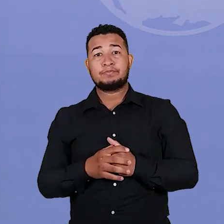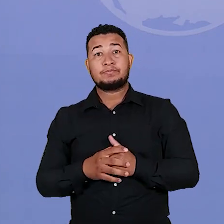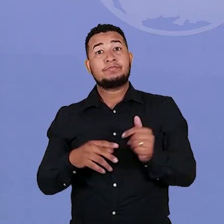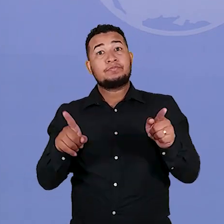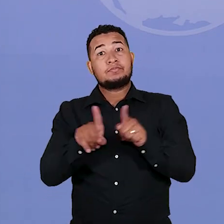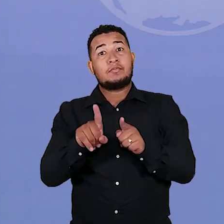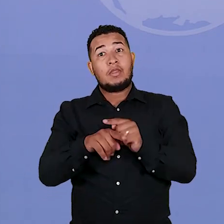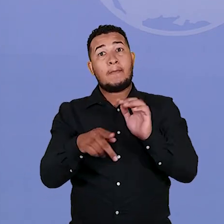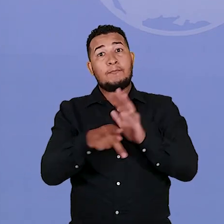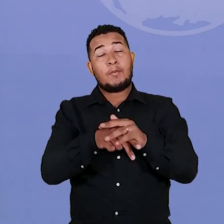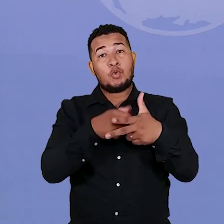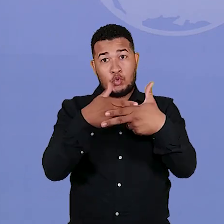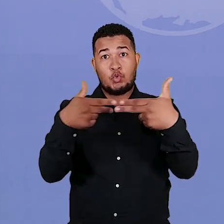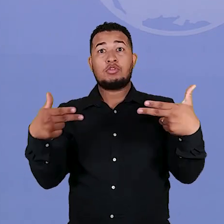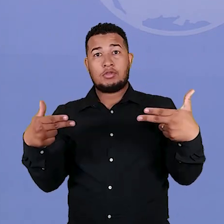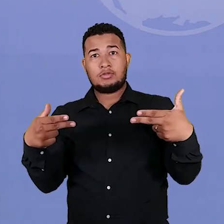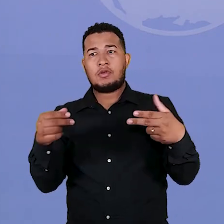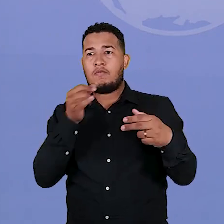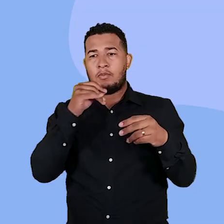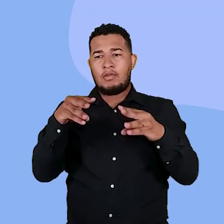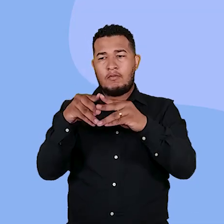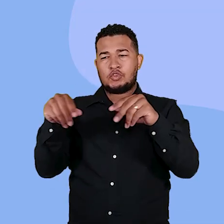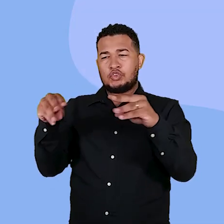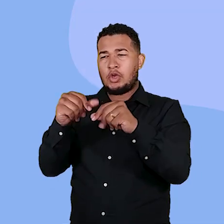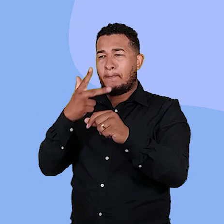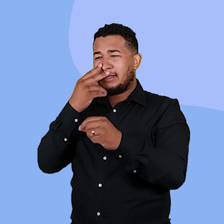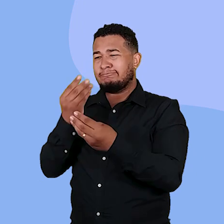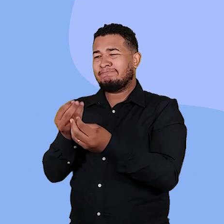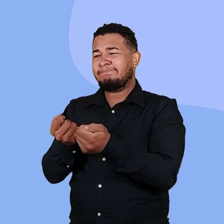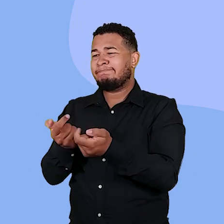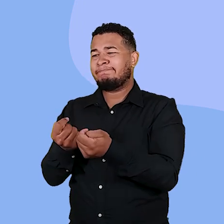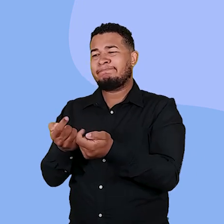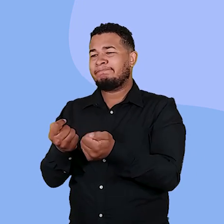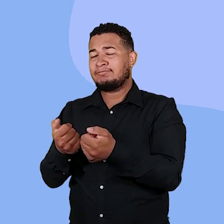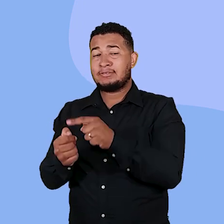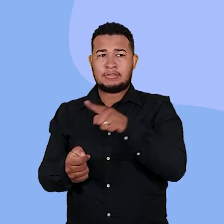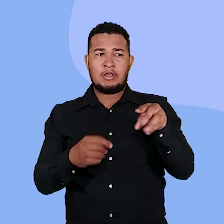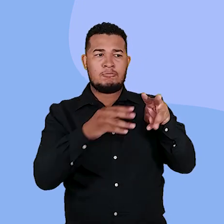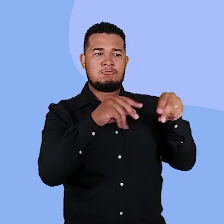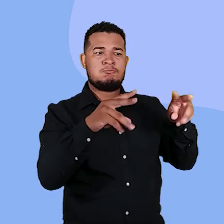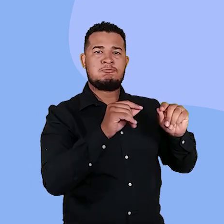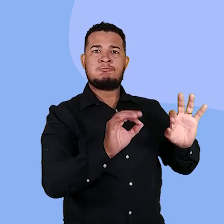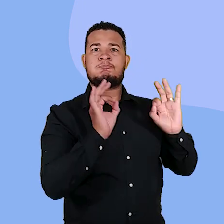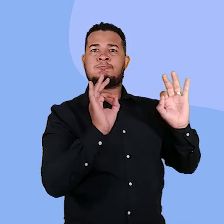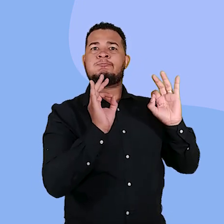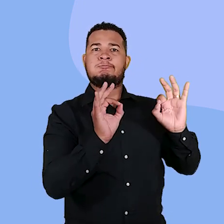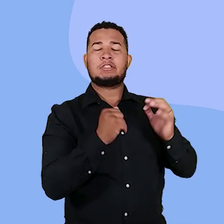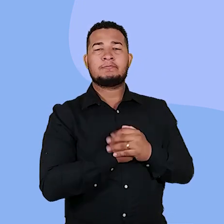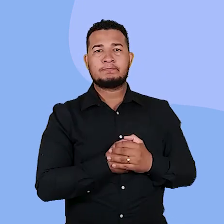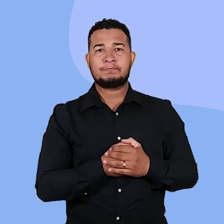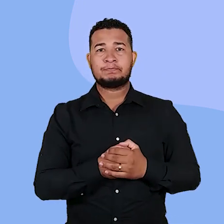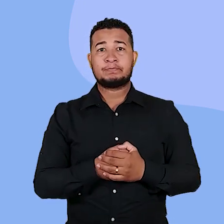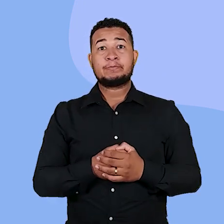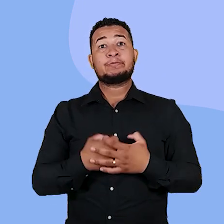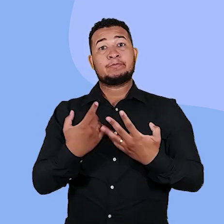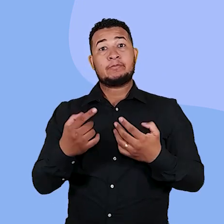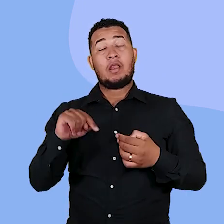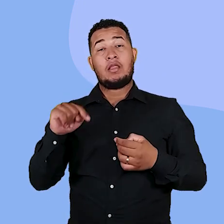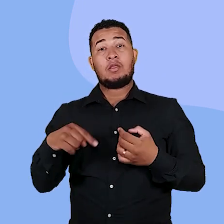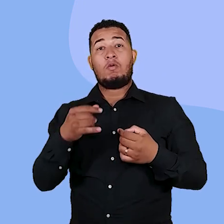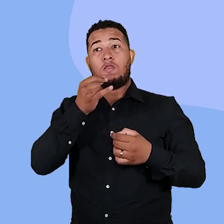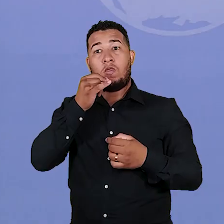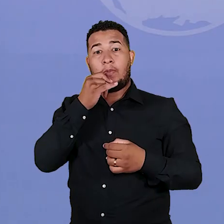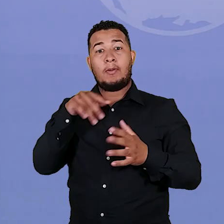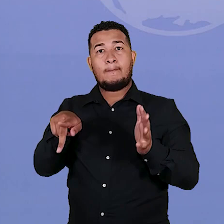freático. E a disponibilidade de nutriente. Gente, tem solos mais pobres, né? E solos mais ricos em